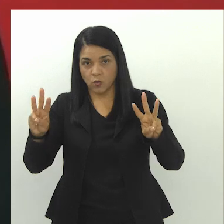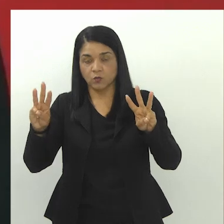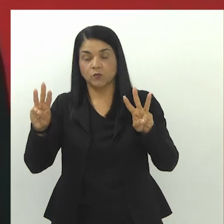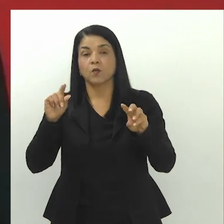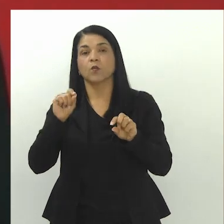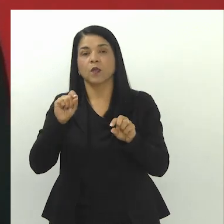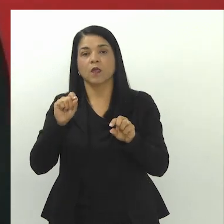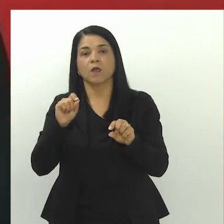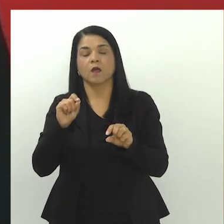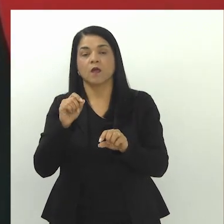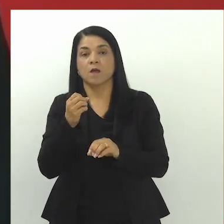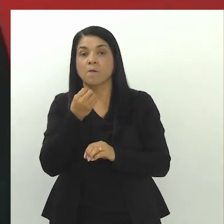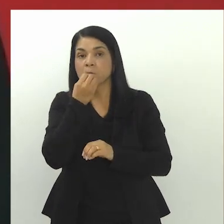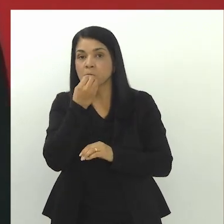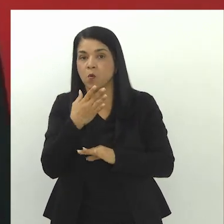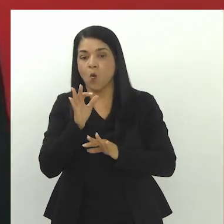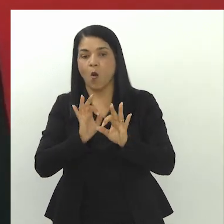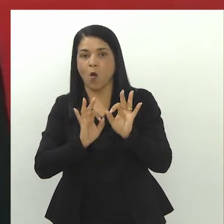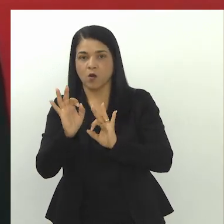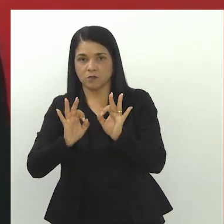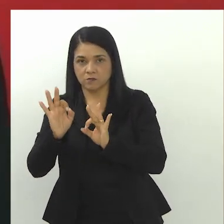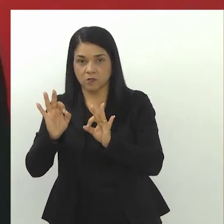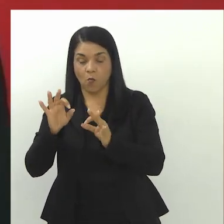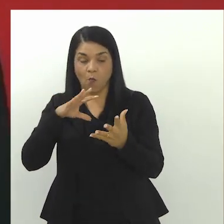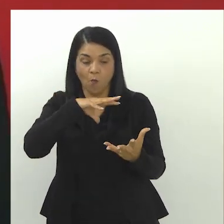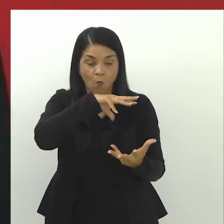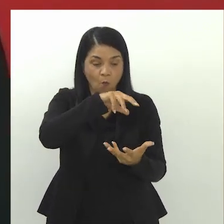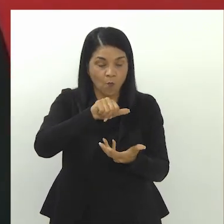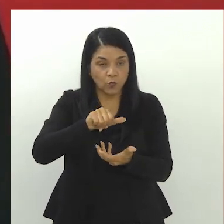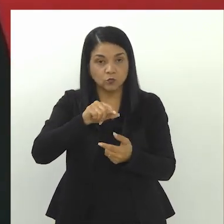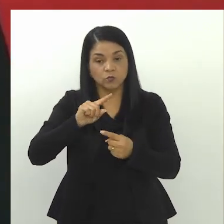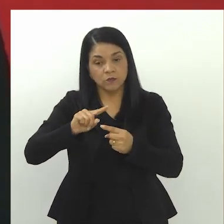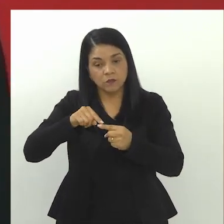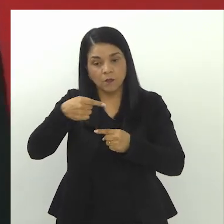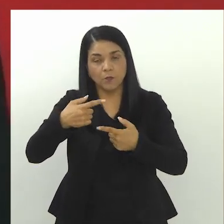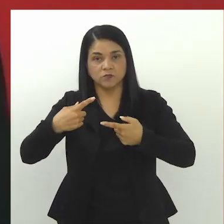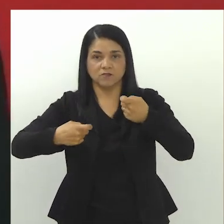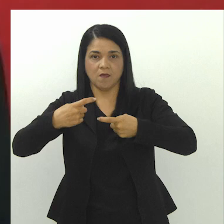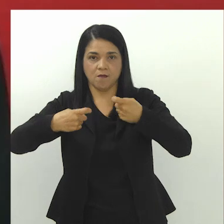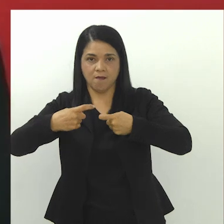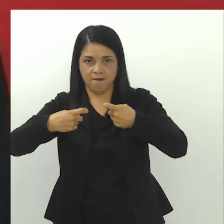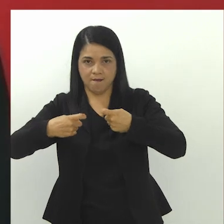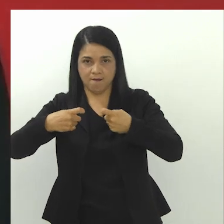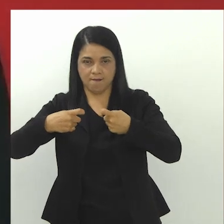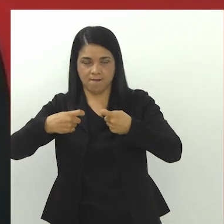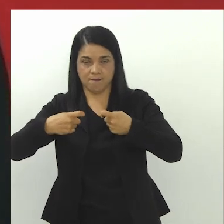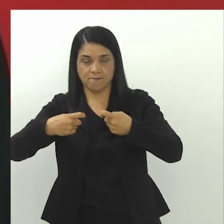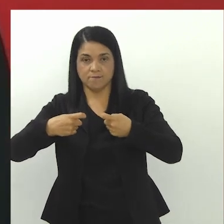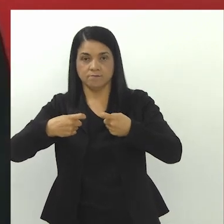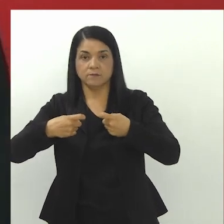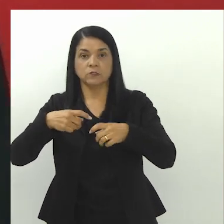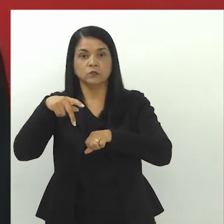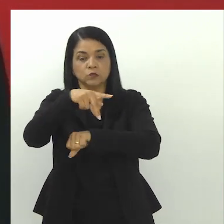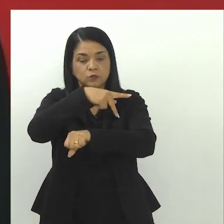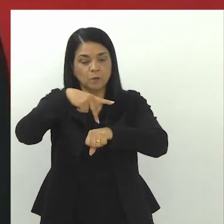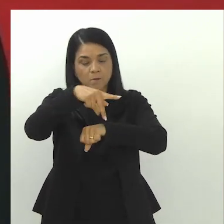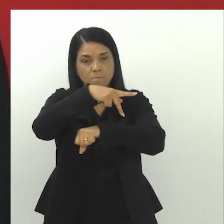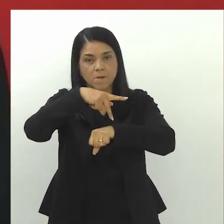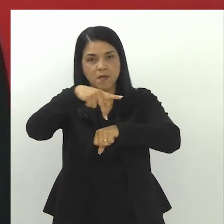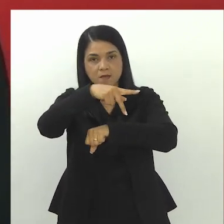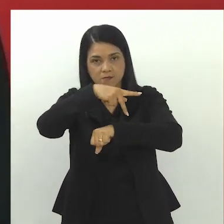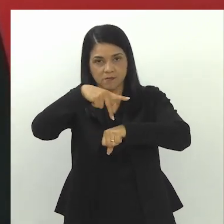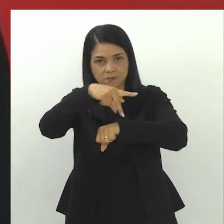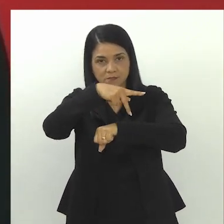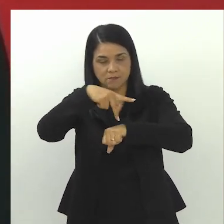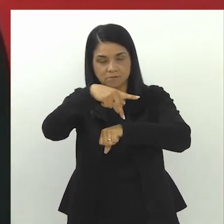que é o bastião da velha ordem, né? Ali está retratado o mundo pós-guerra, pós-Segunda Guerra Mundial.